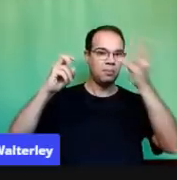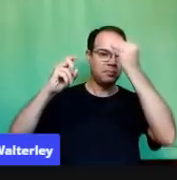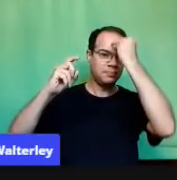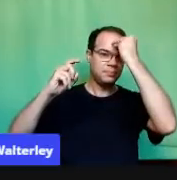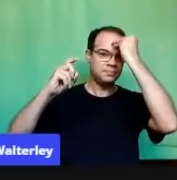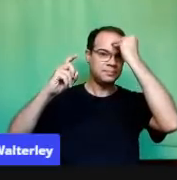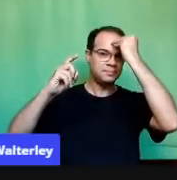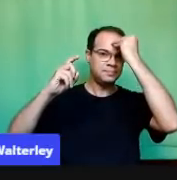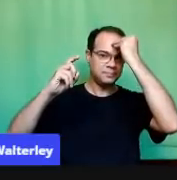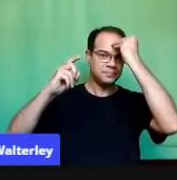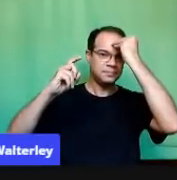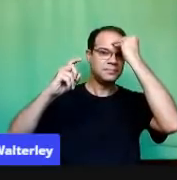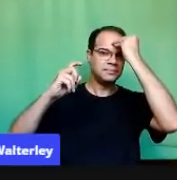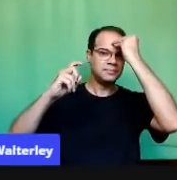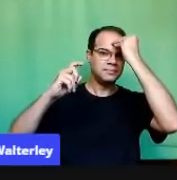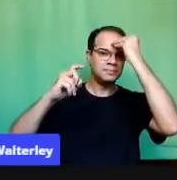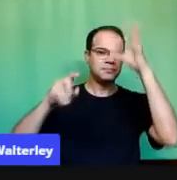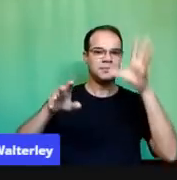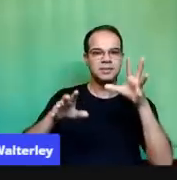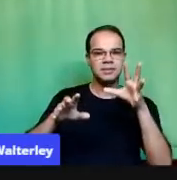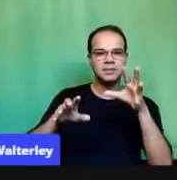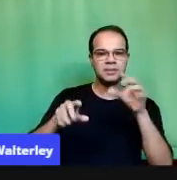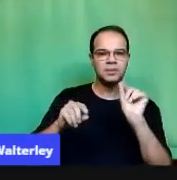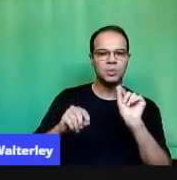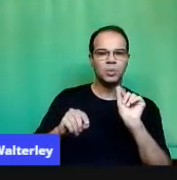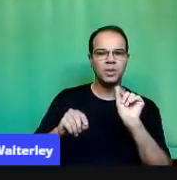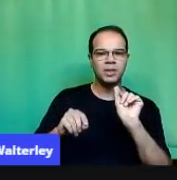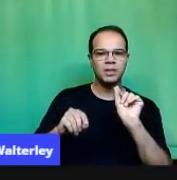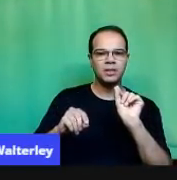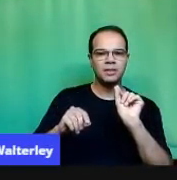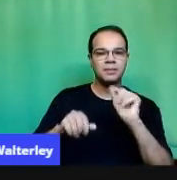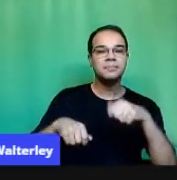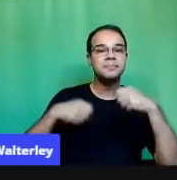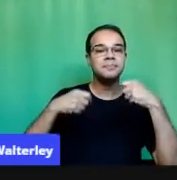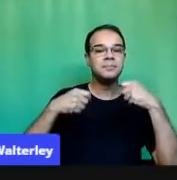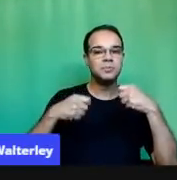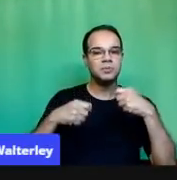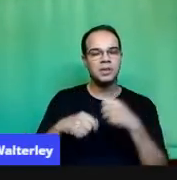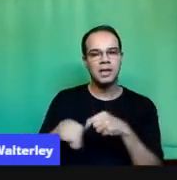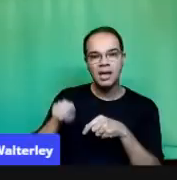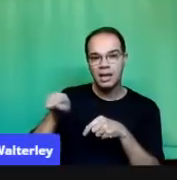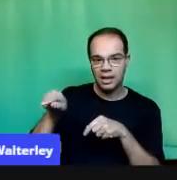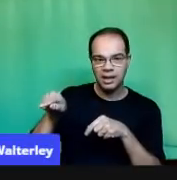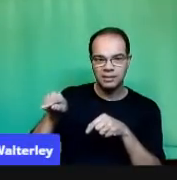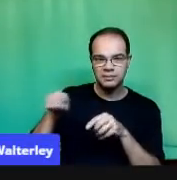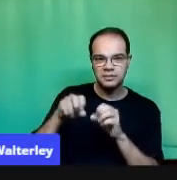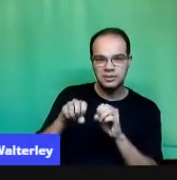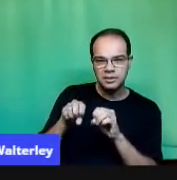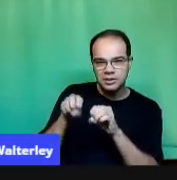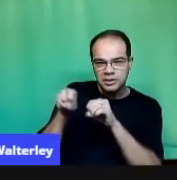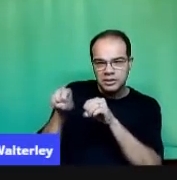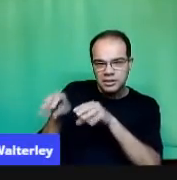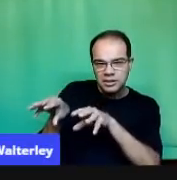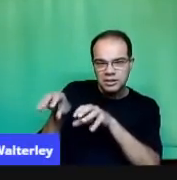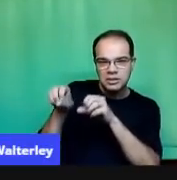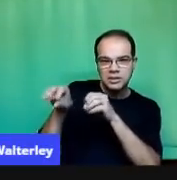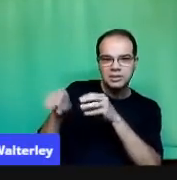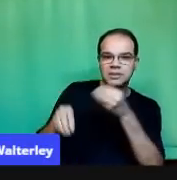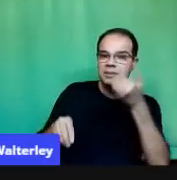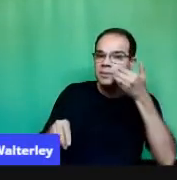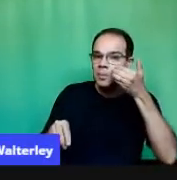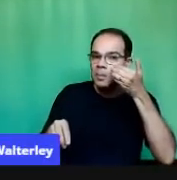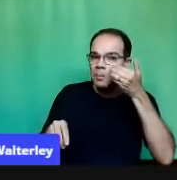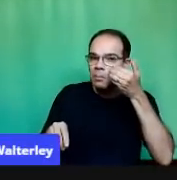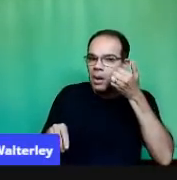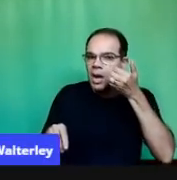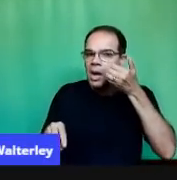se ensina com transmissão, mas provocando experiências. Nós sabemos